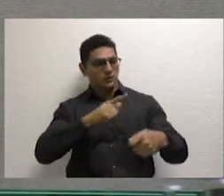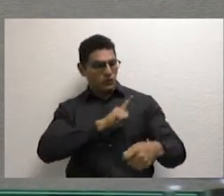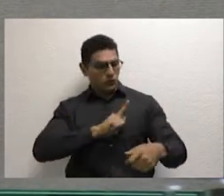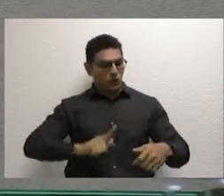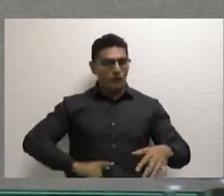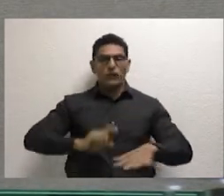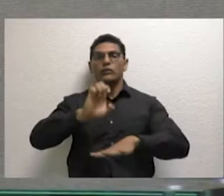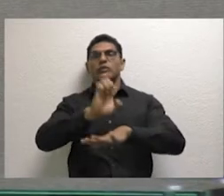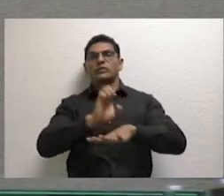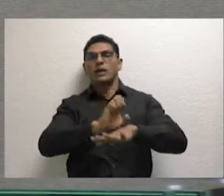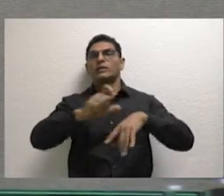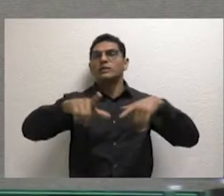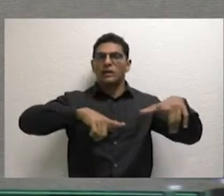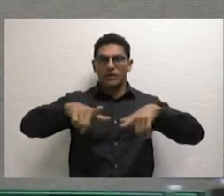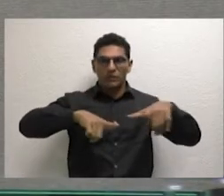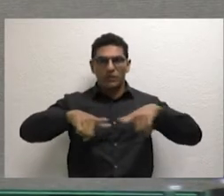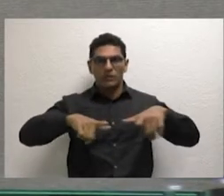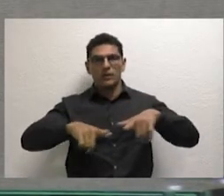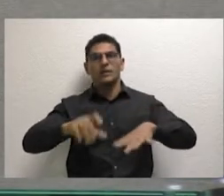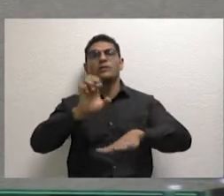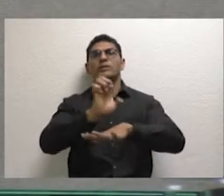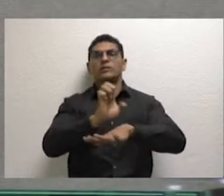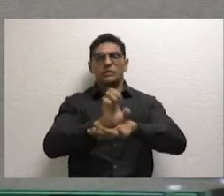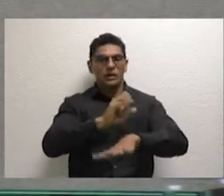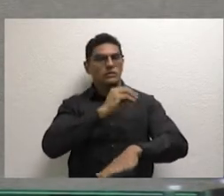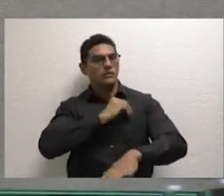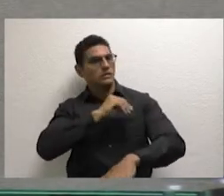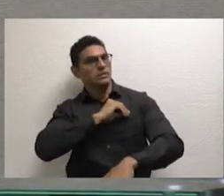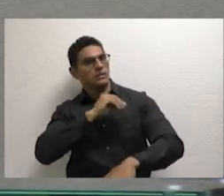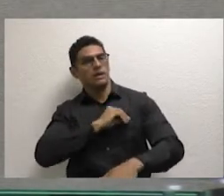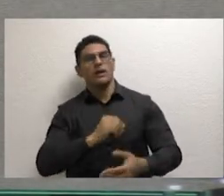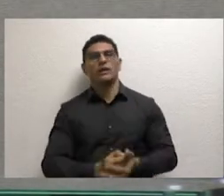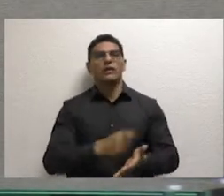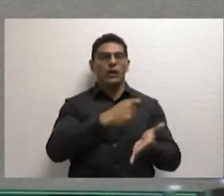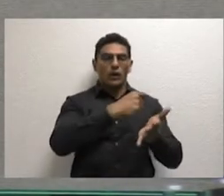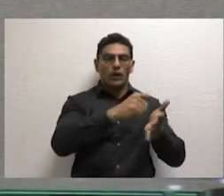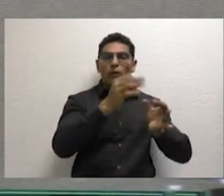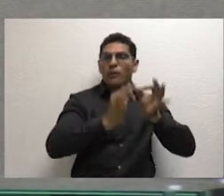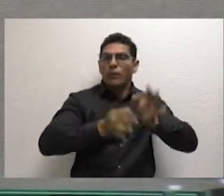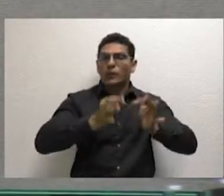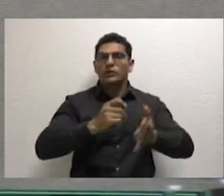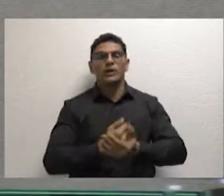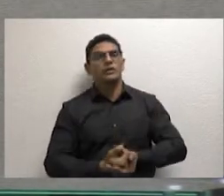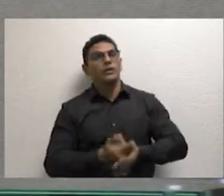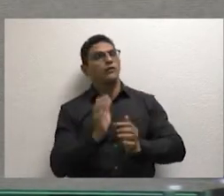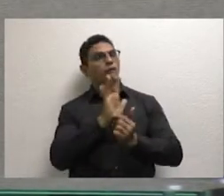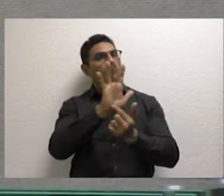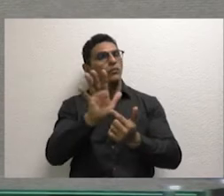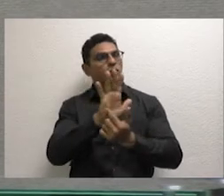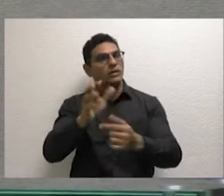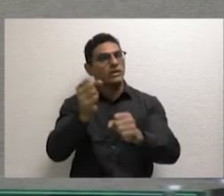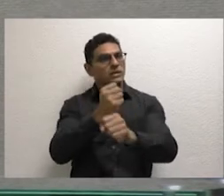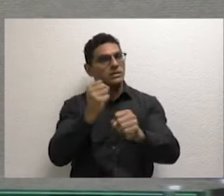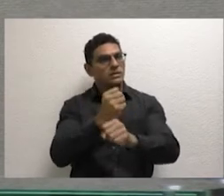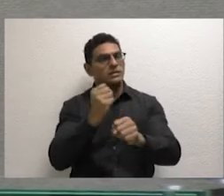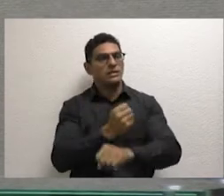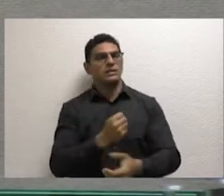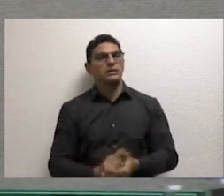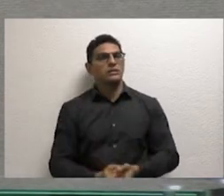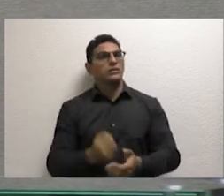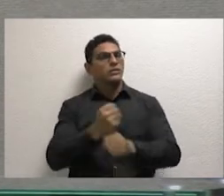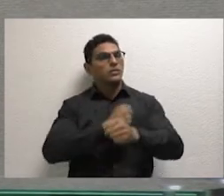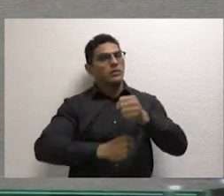trabalhe para a gente ter um Bolsa Atleta estadual que é um projeto que eu vou reapresentar este ano que apresentei durante o governo Melo mas